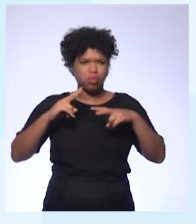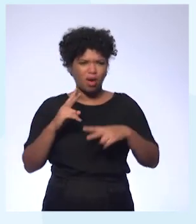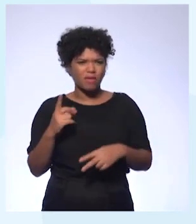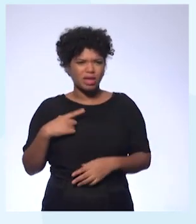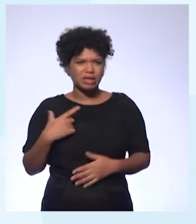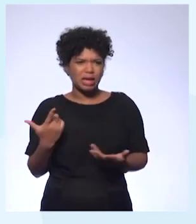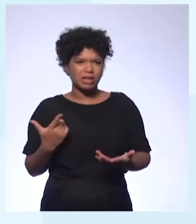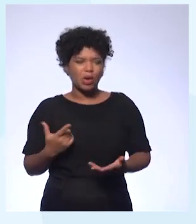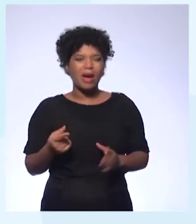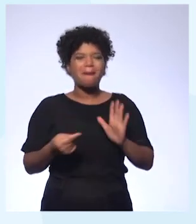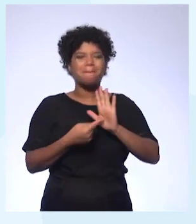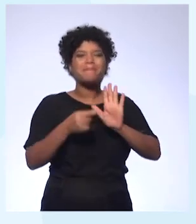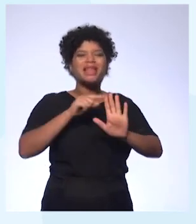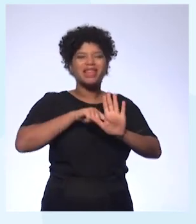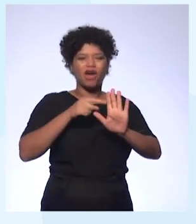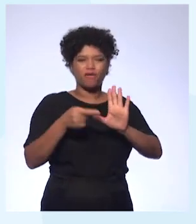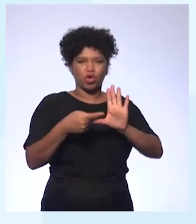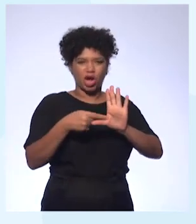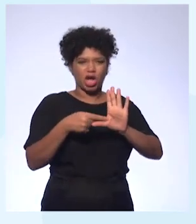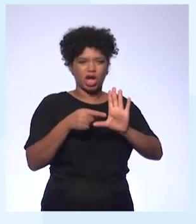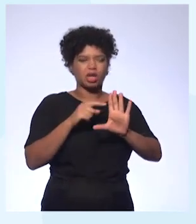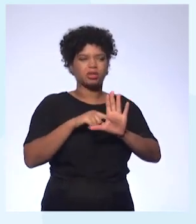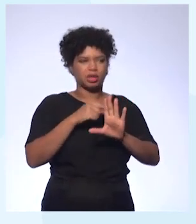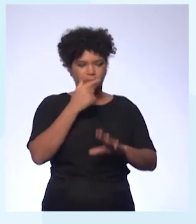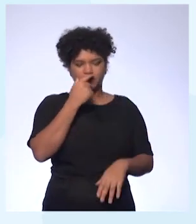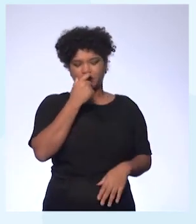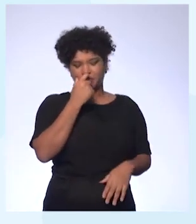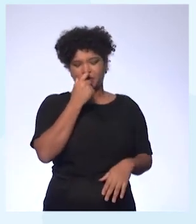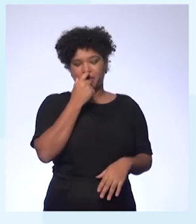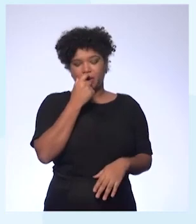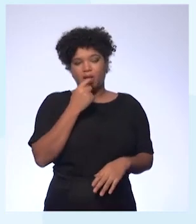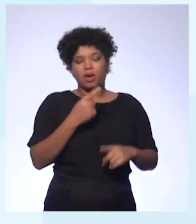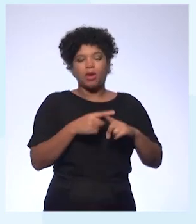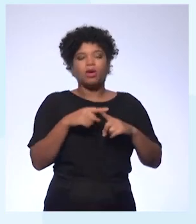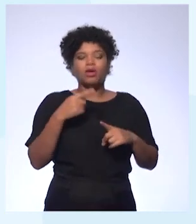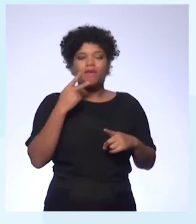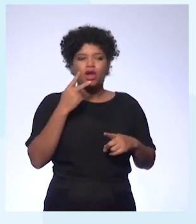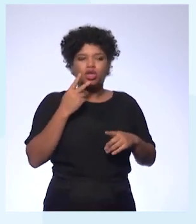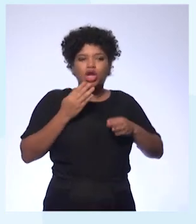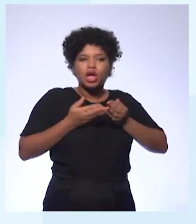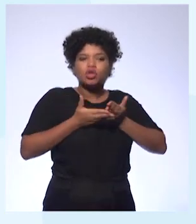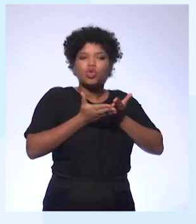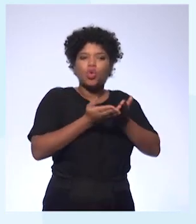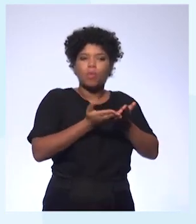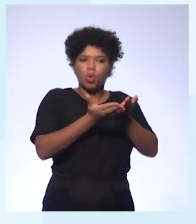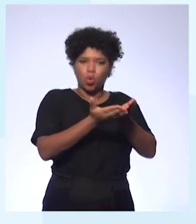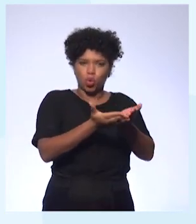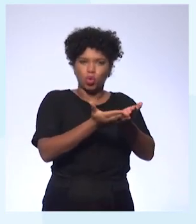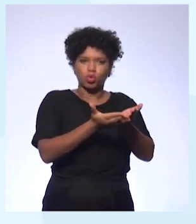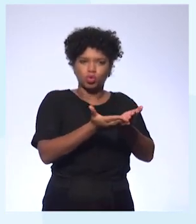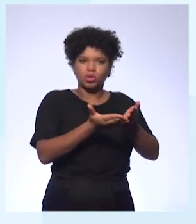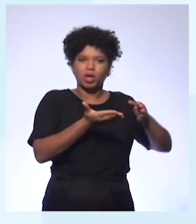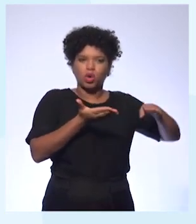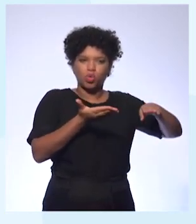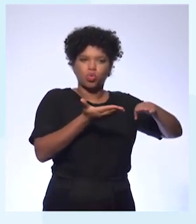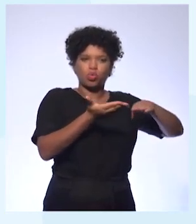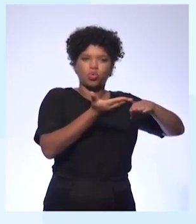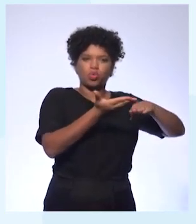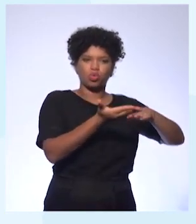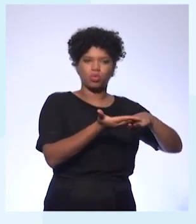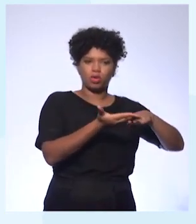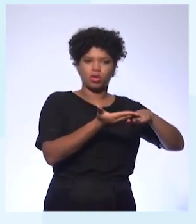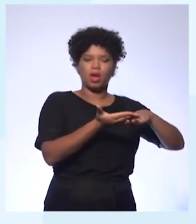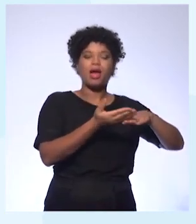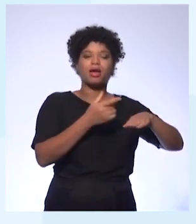do barco, de um porto? Né? Porque a gente teve uma aula aqui falando no Ulisses, ou no Odisseu, na